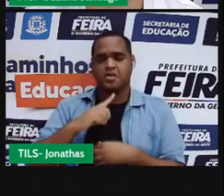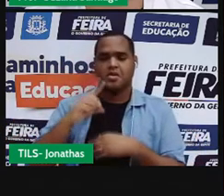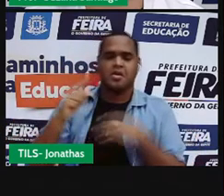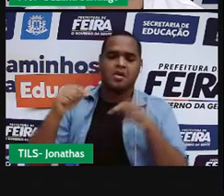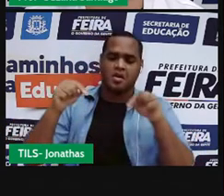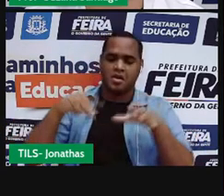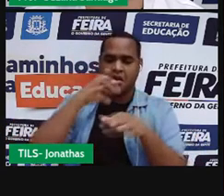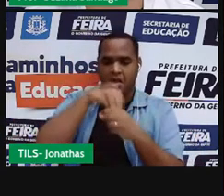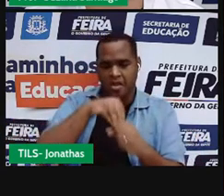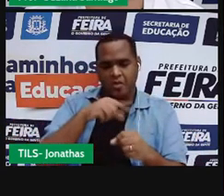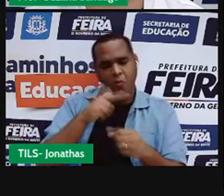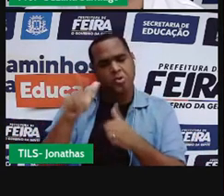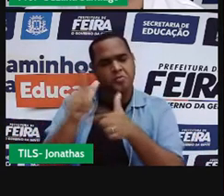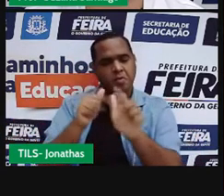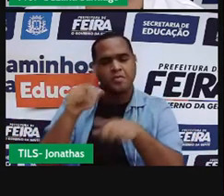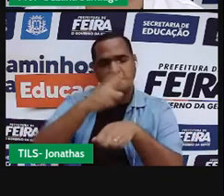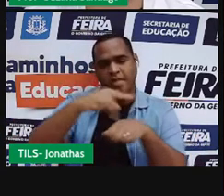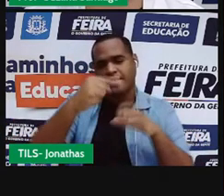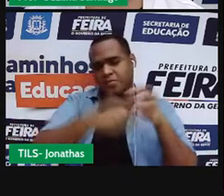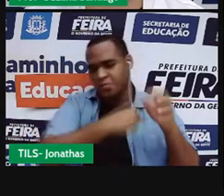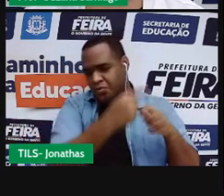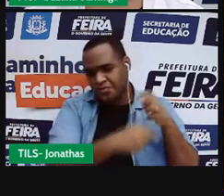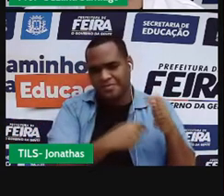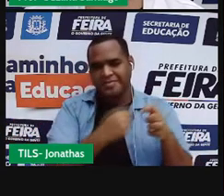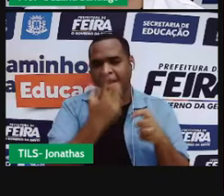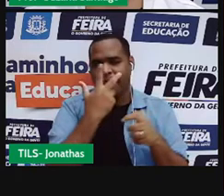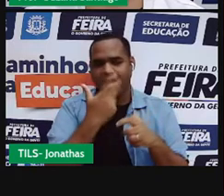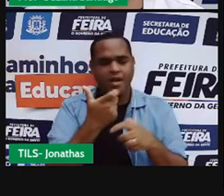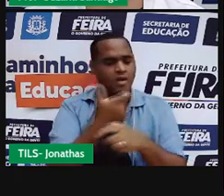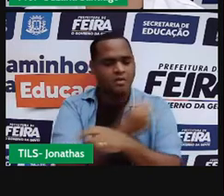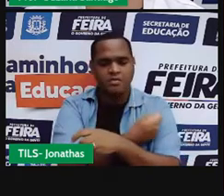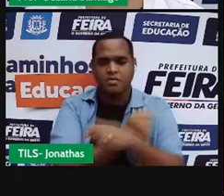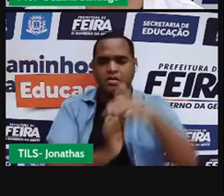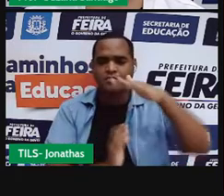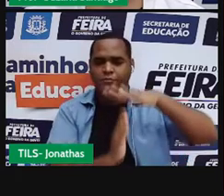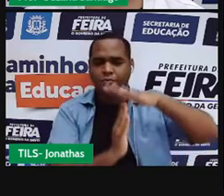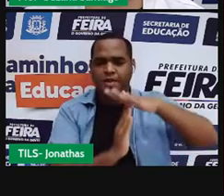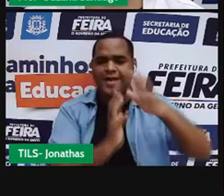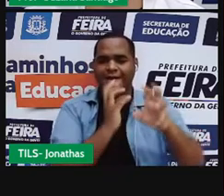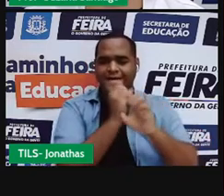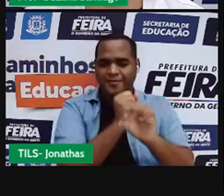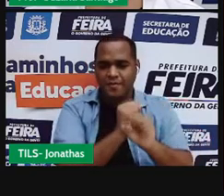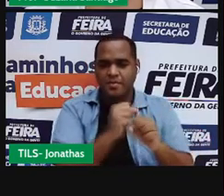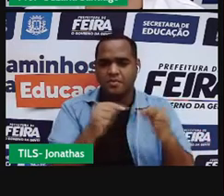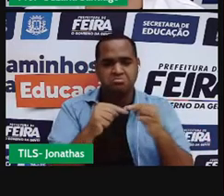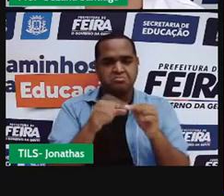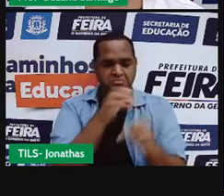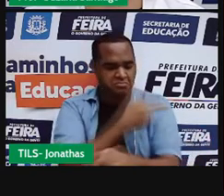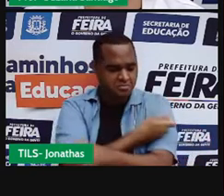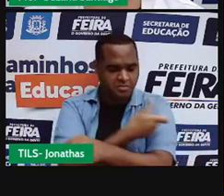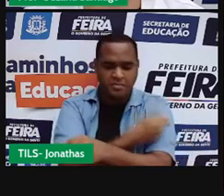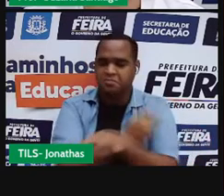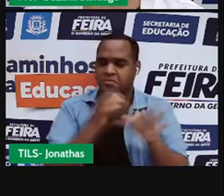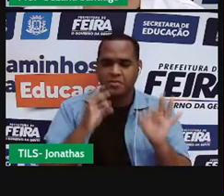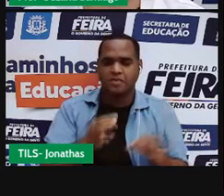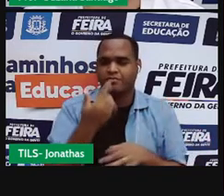dentre os outros tantos países do mundo, não consigam atingir essa meta aí de vacinação. Então, sim, fake news tem